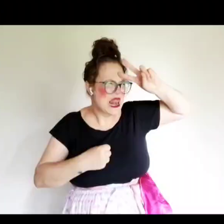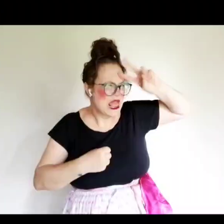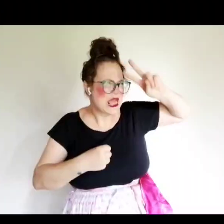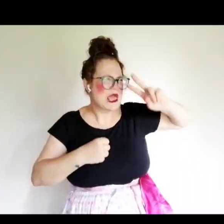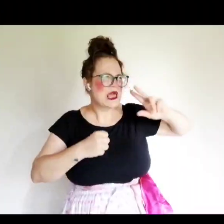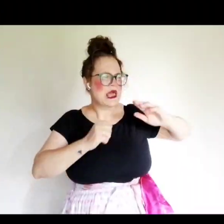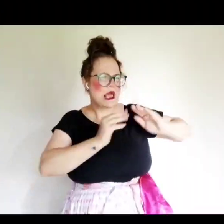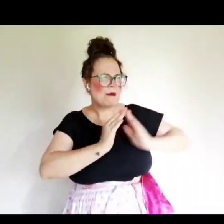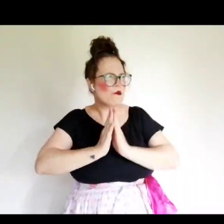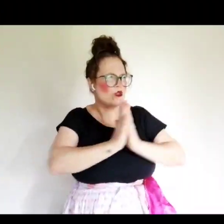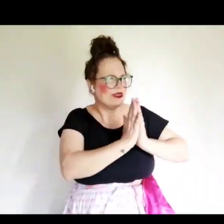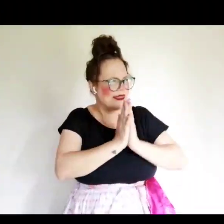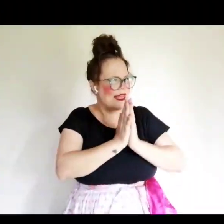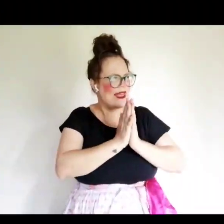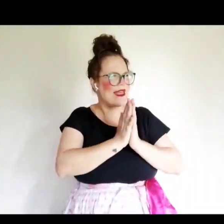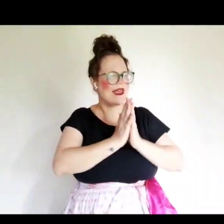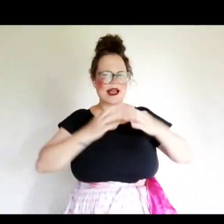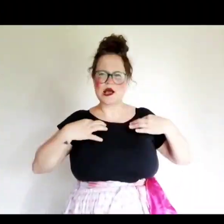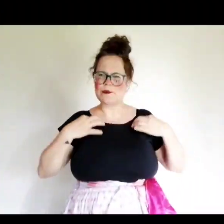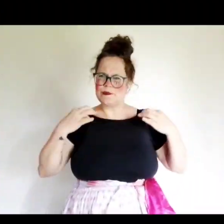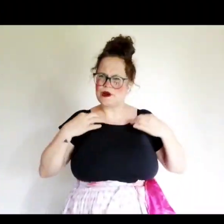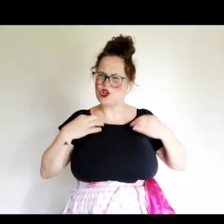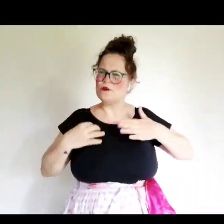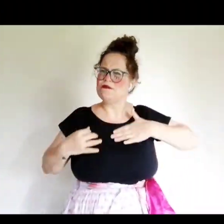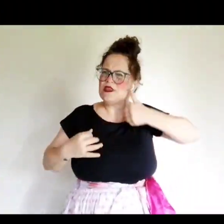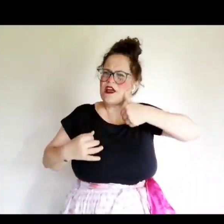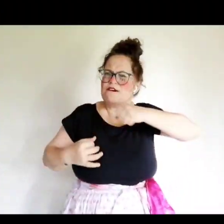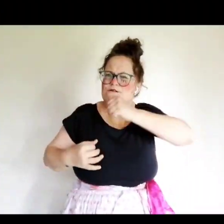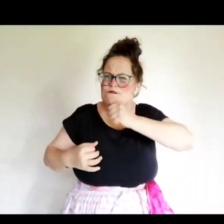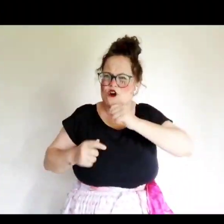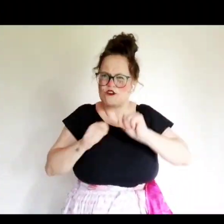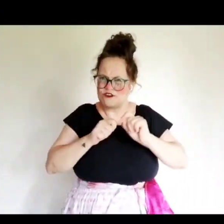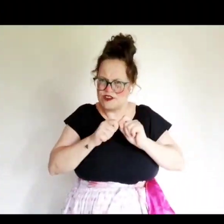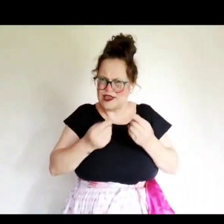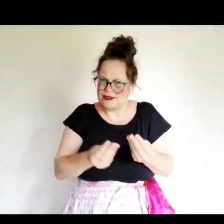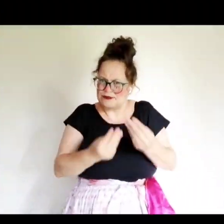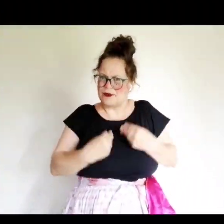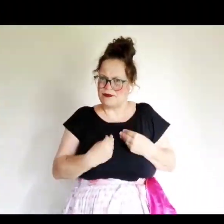de pano que a vozinha fez para mim? Lembram?